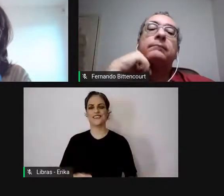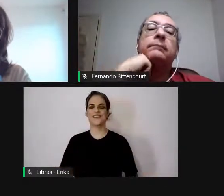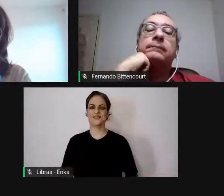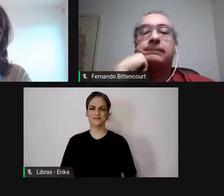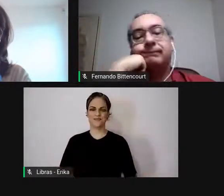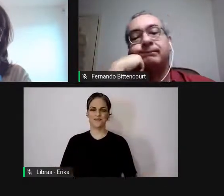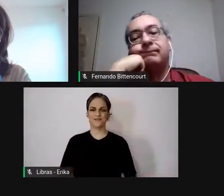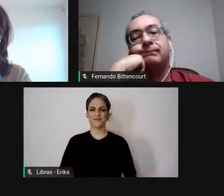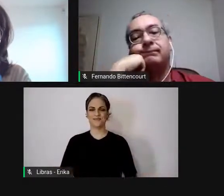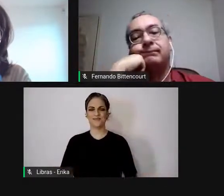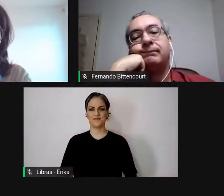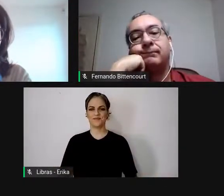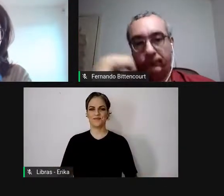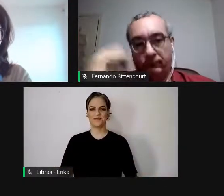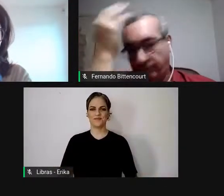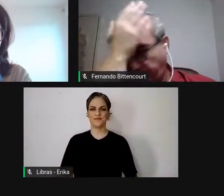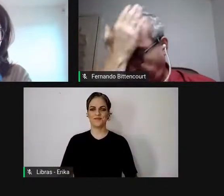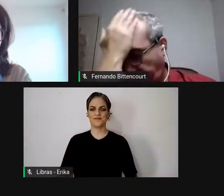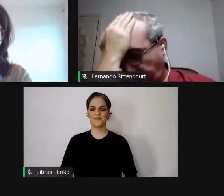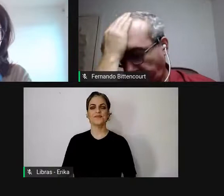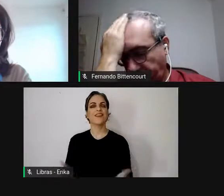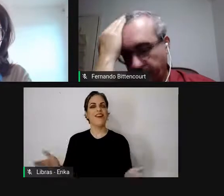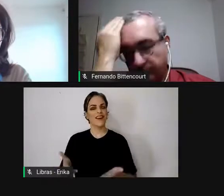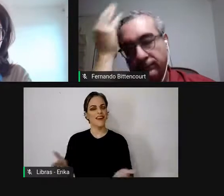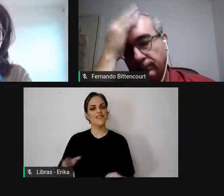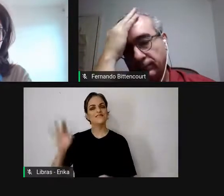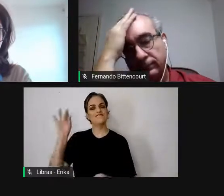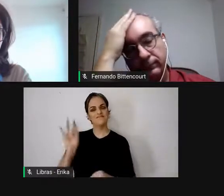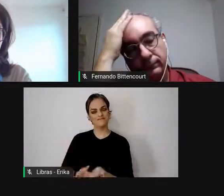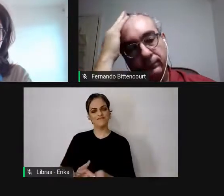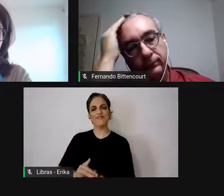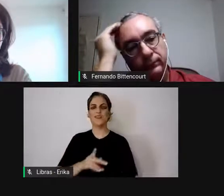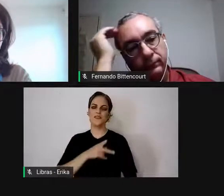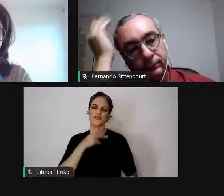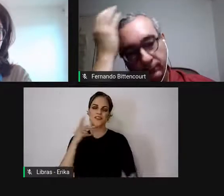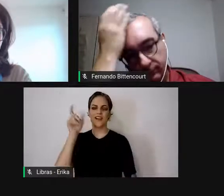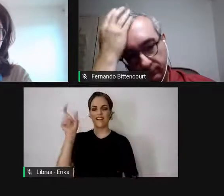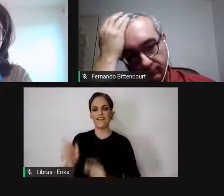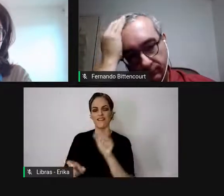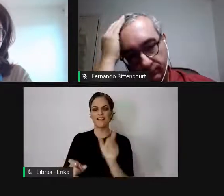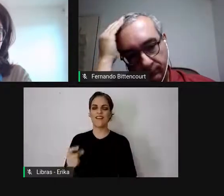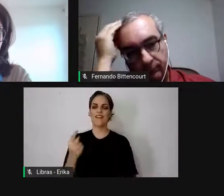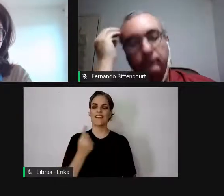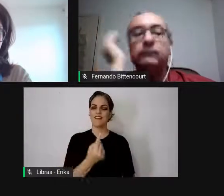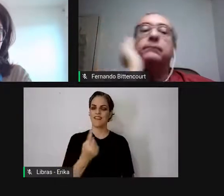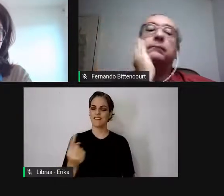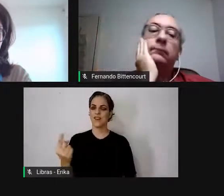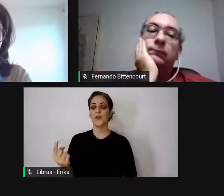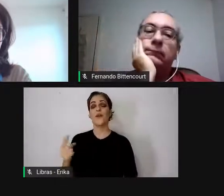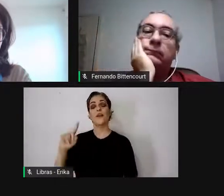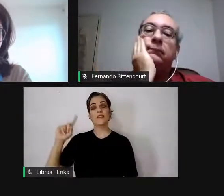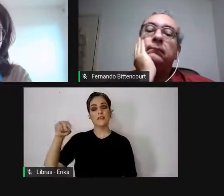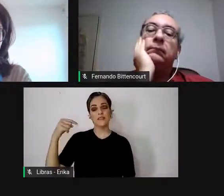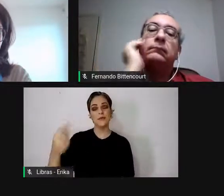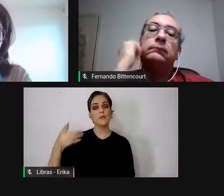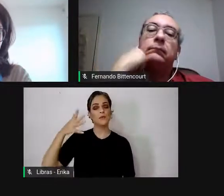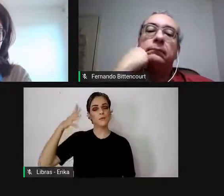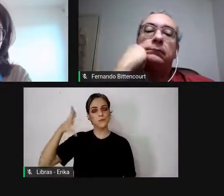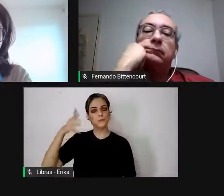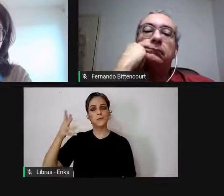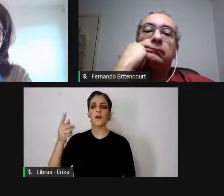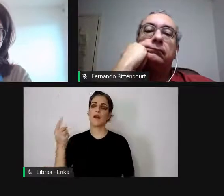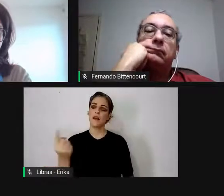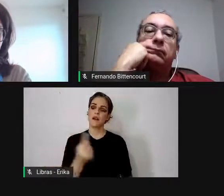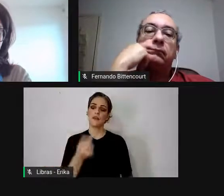formalmente, depois passarei a eles a palavra, cada um deles terão de 10 a 20 minutos para contar as suas histórias. Ao final das